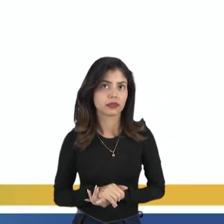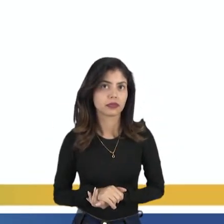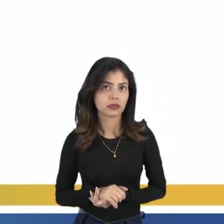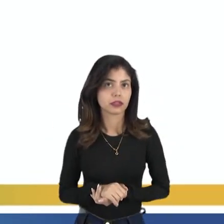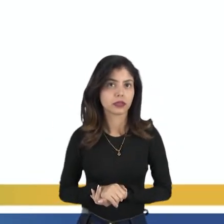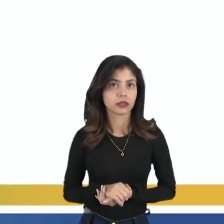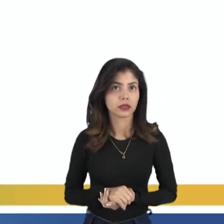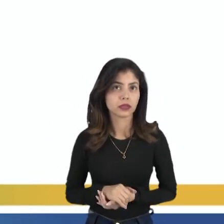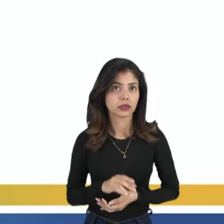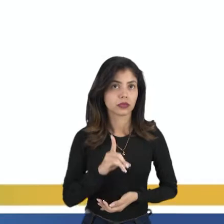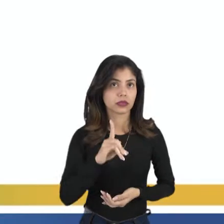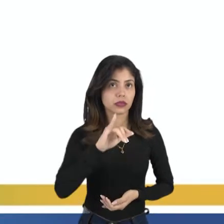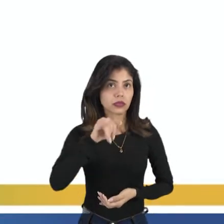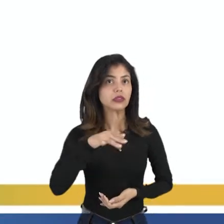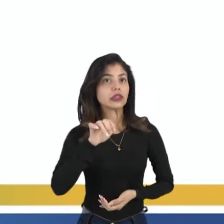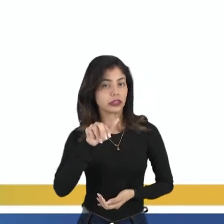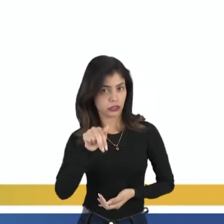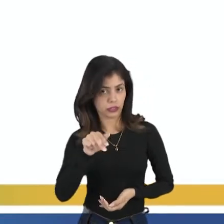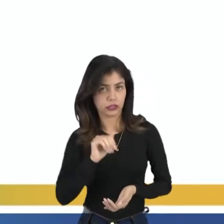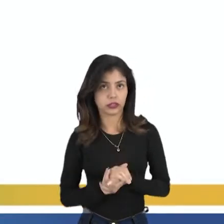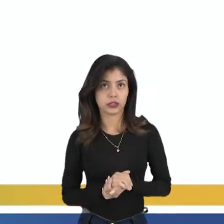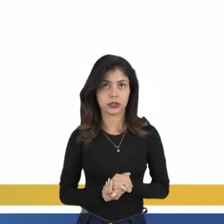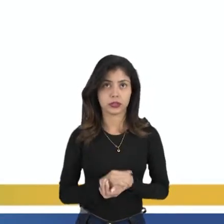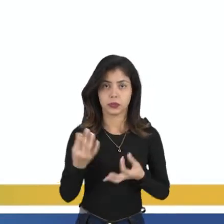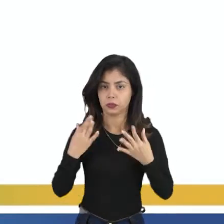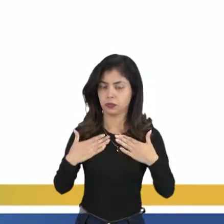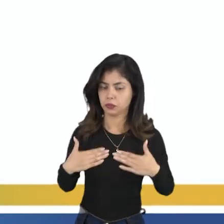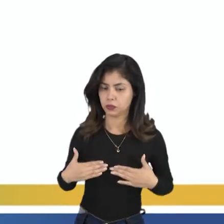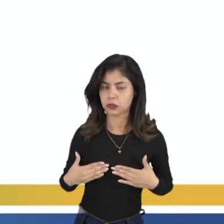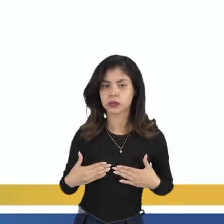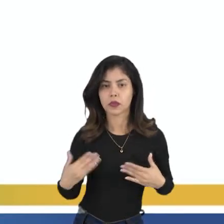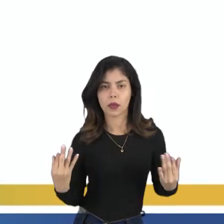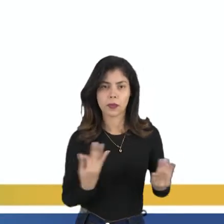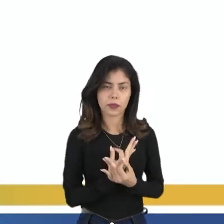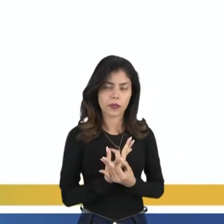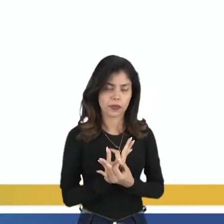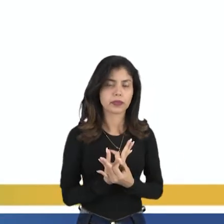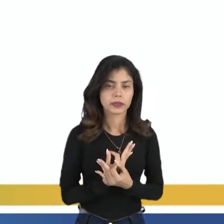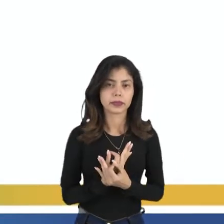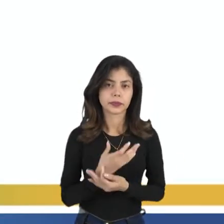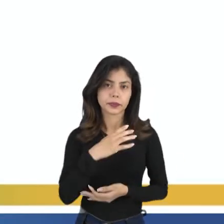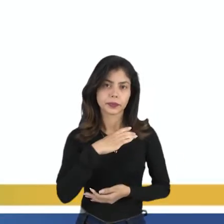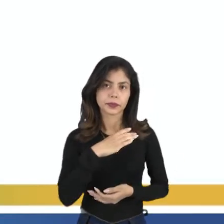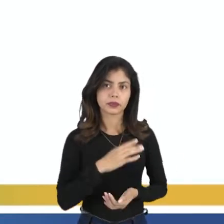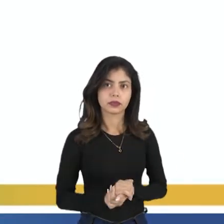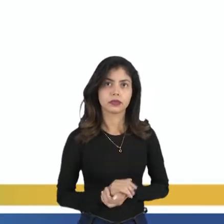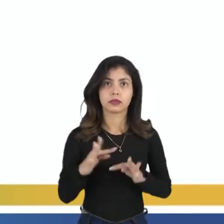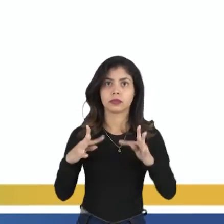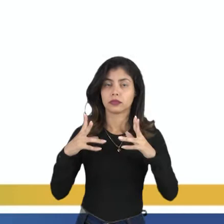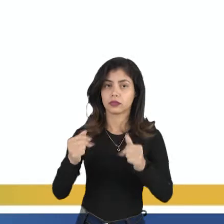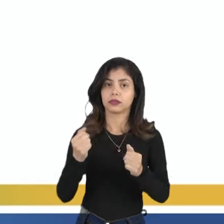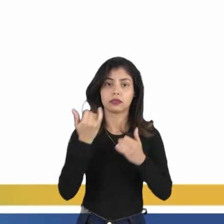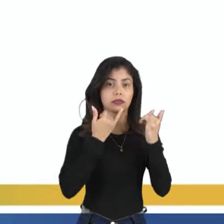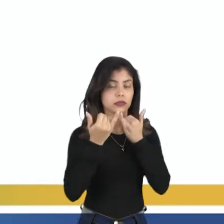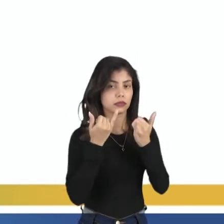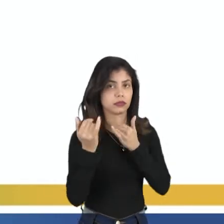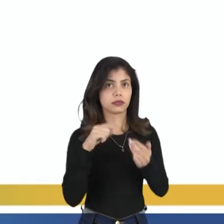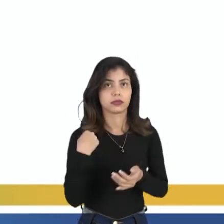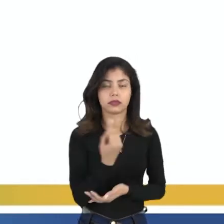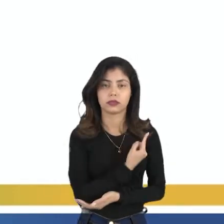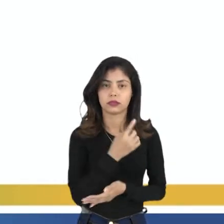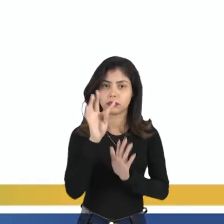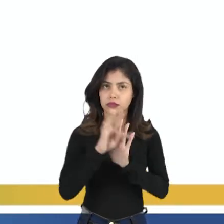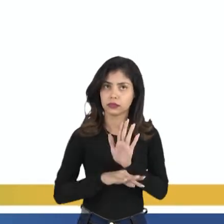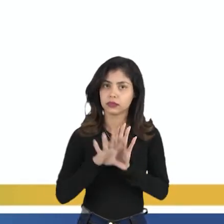jeans você vai obter um look urbano, ou seja, mais despojado. todas essas informações nós temos